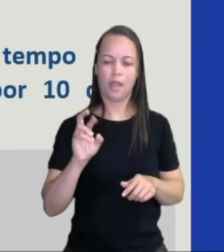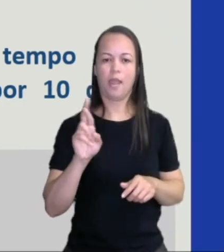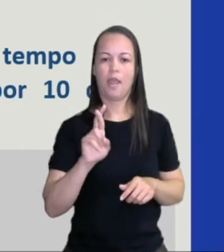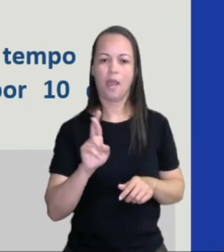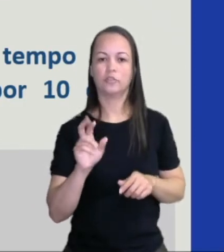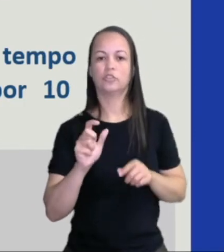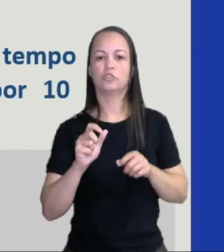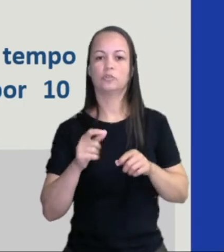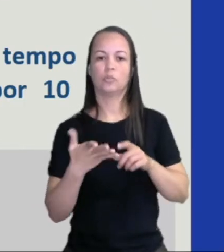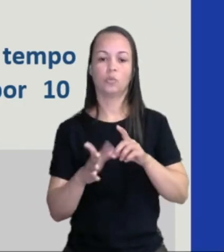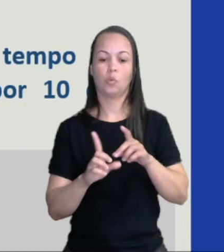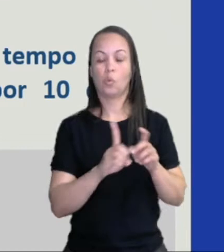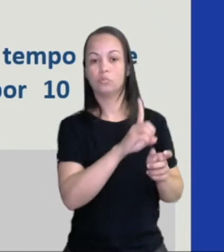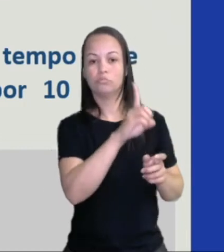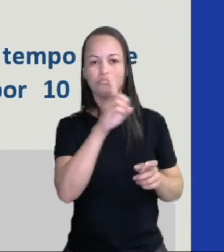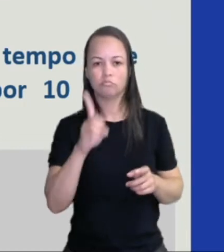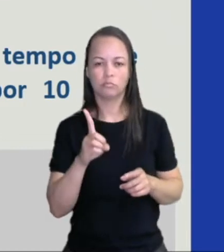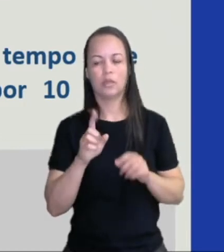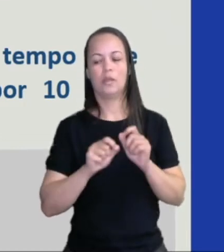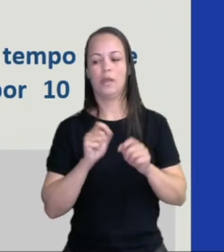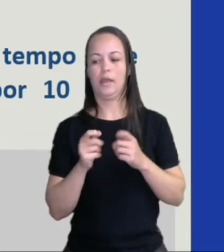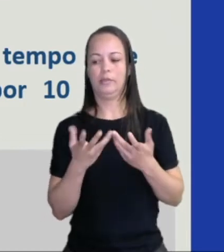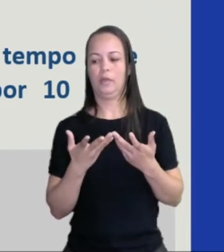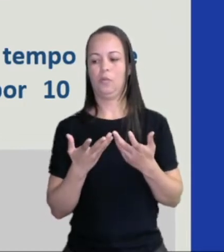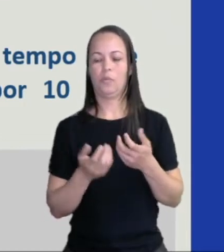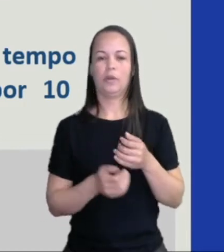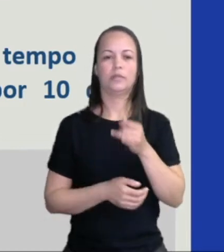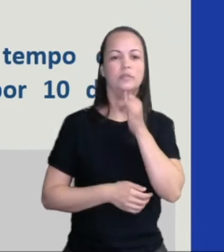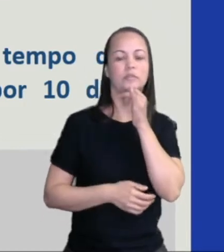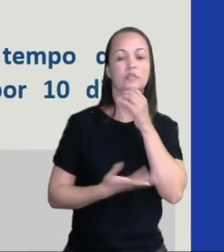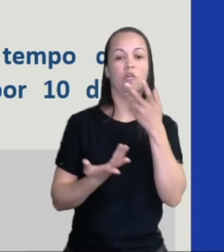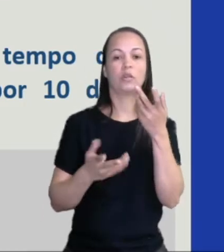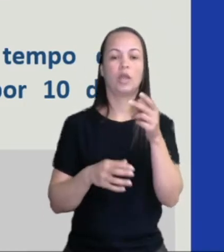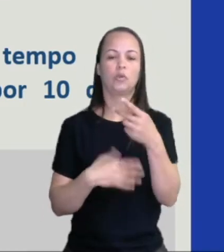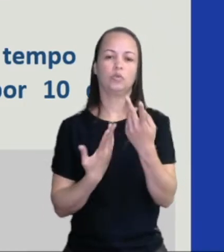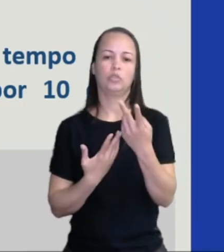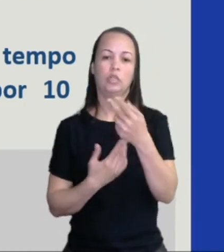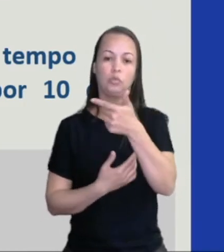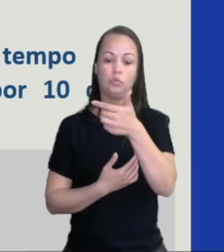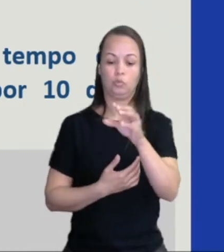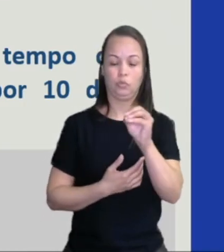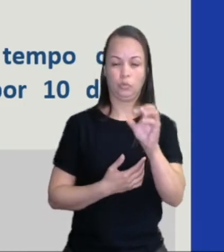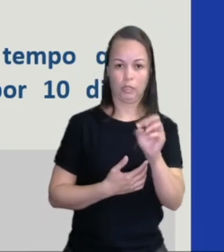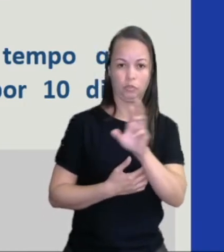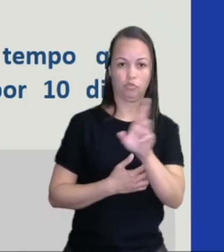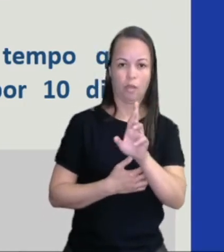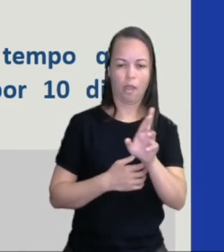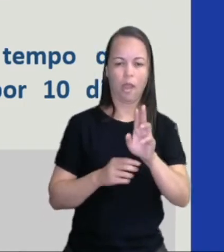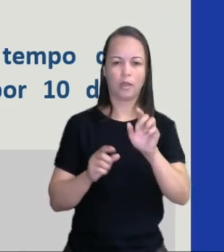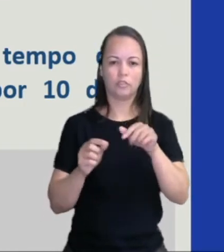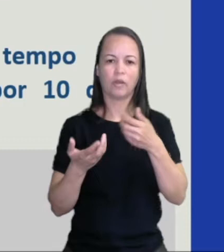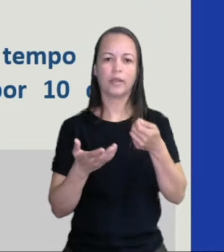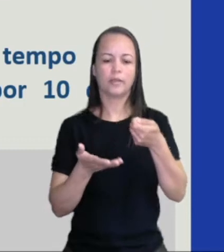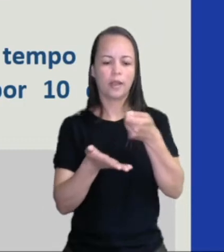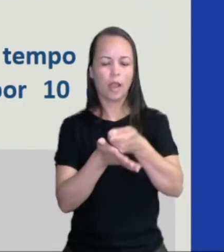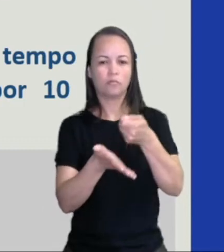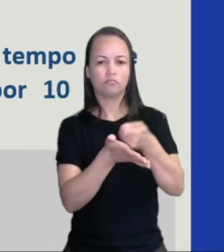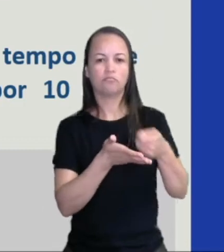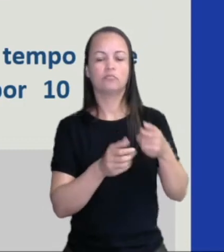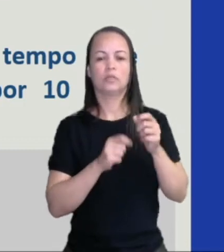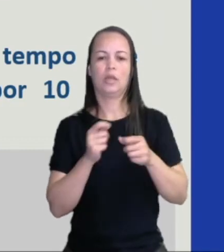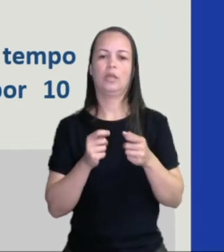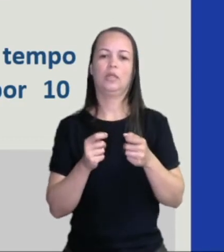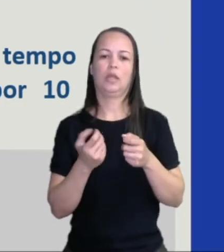se instalar naquele acampamento, vai gastar R$200. Né? E à medida que a gente aumenta a quantidade de pessoas,